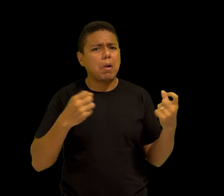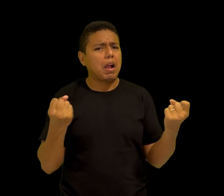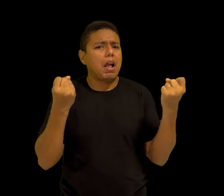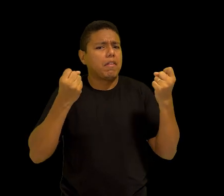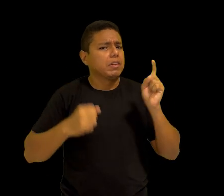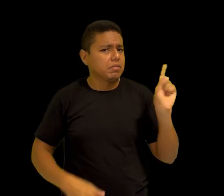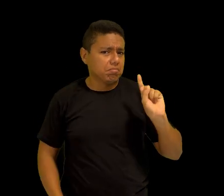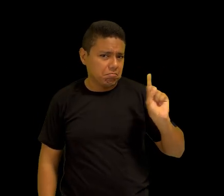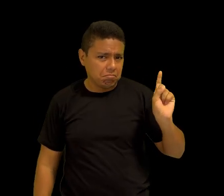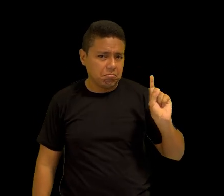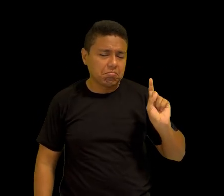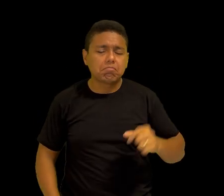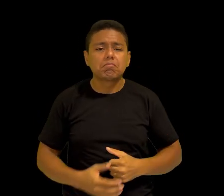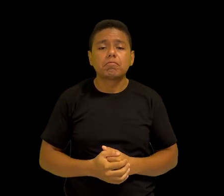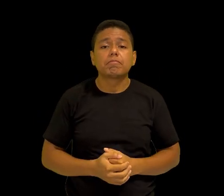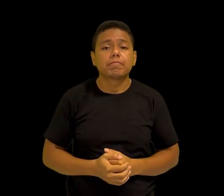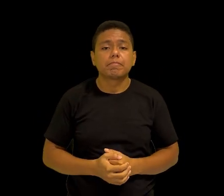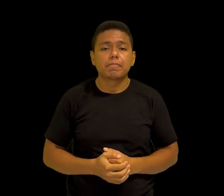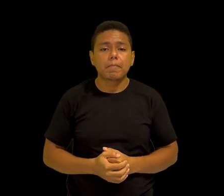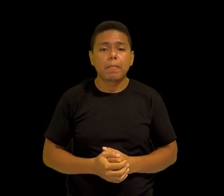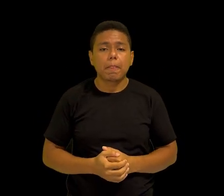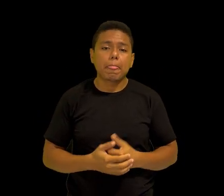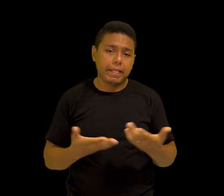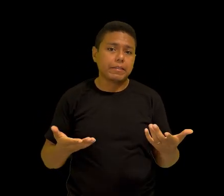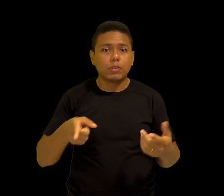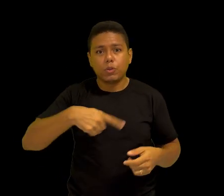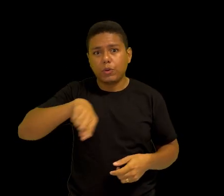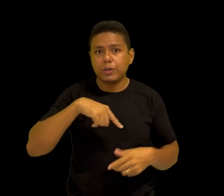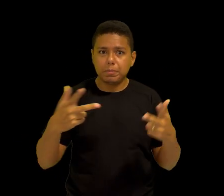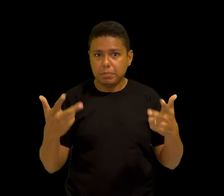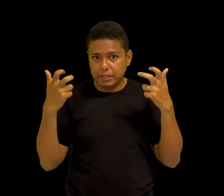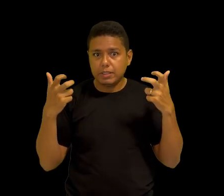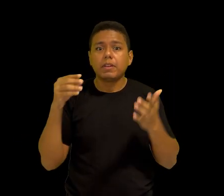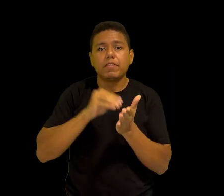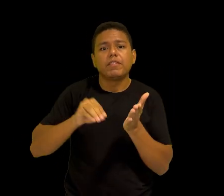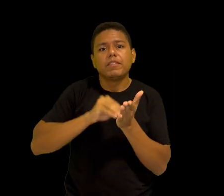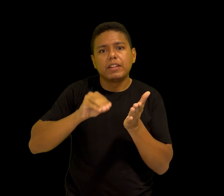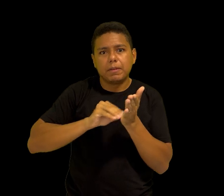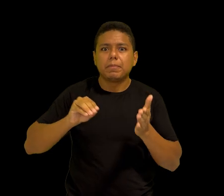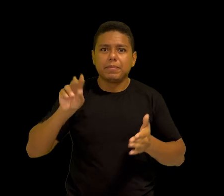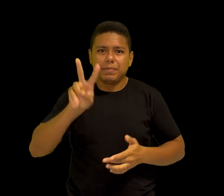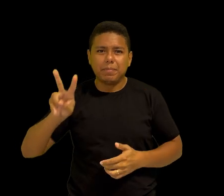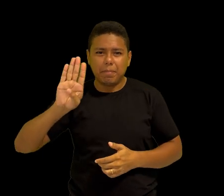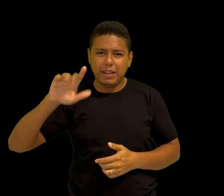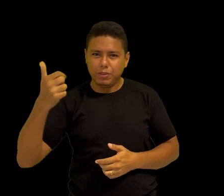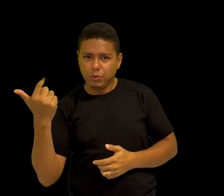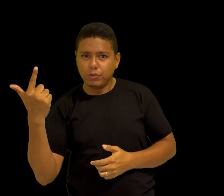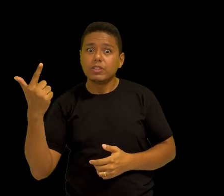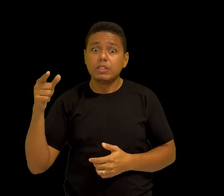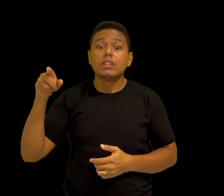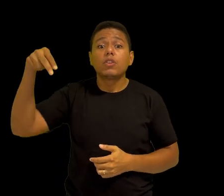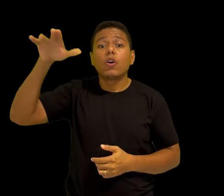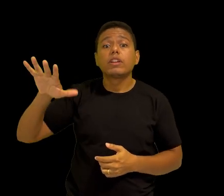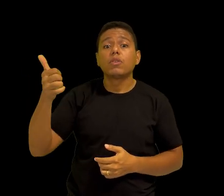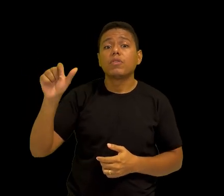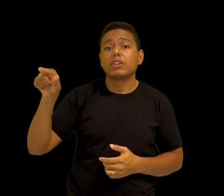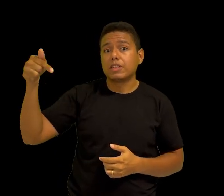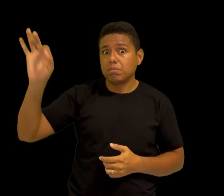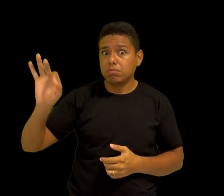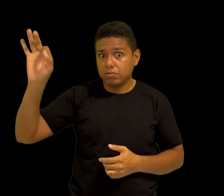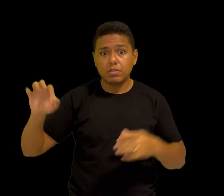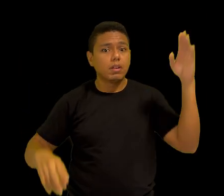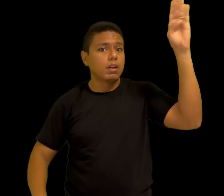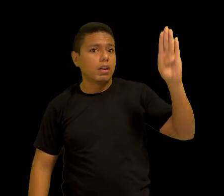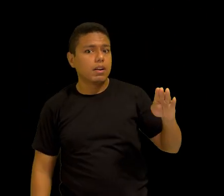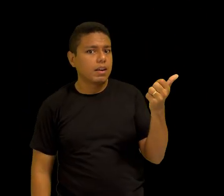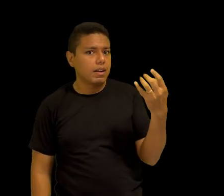né, não era um problema em 2019. Quando a gente olha a deficiência de vitamina B12, a gente vê que no Nordeste 11,7%, enquanto